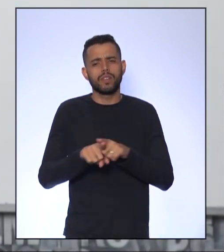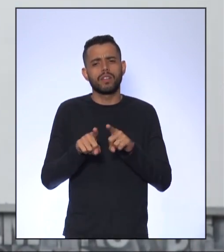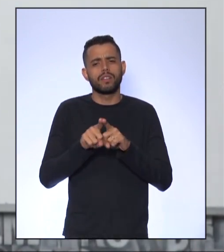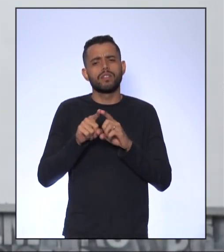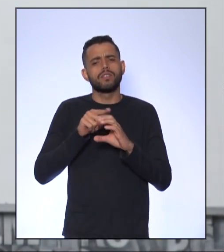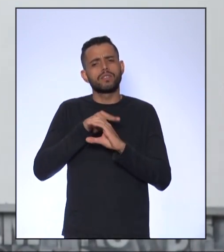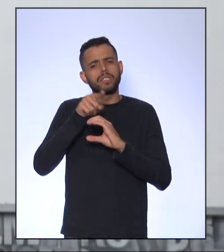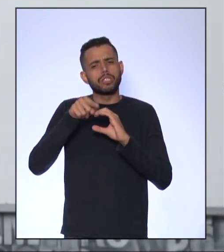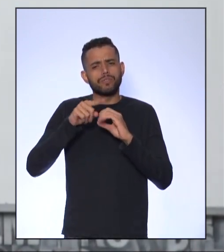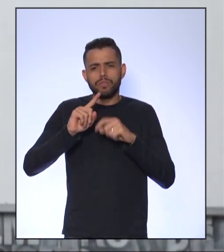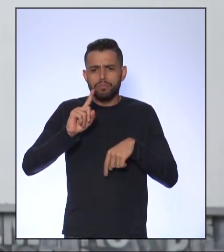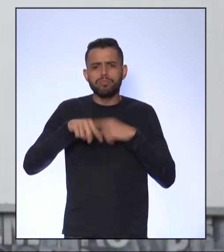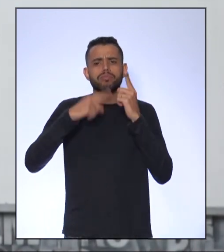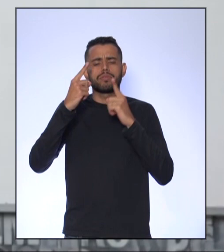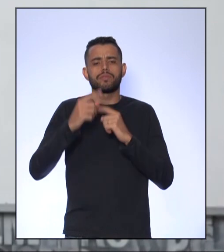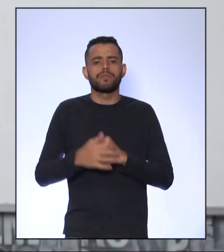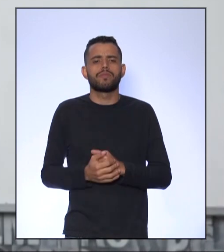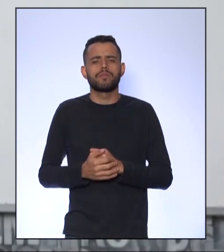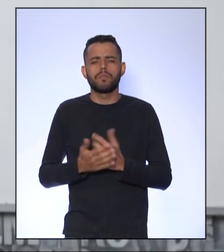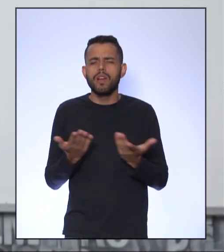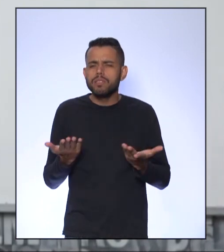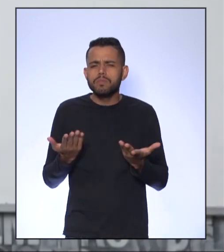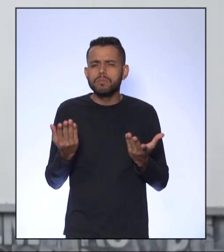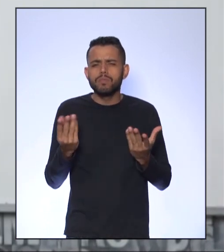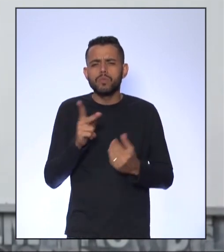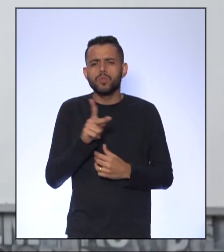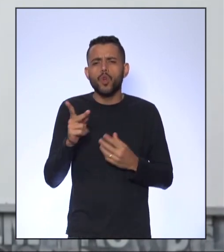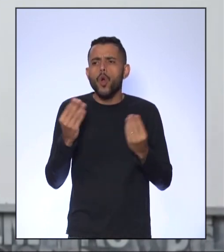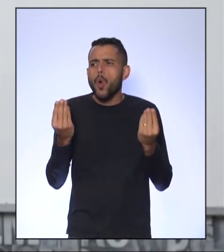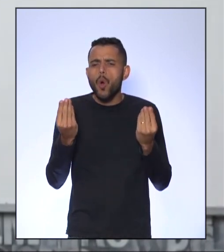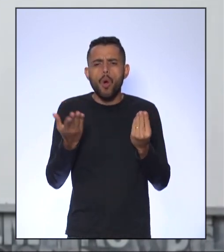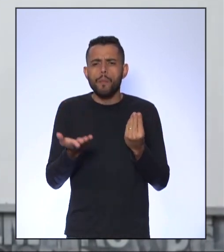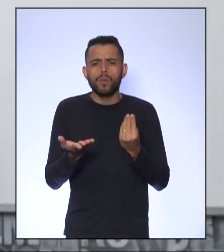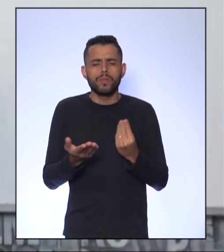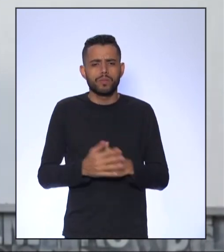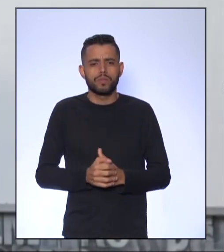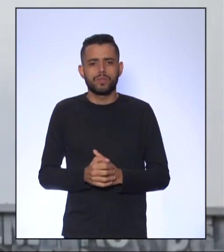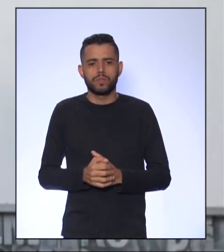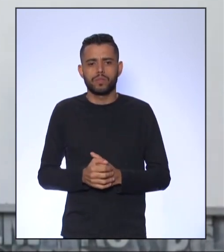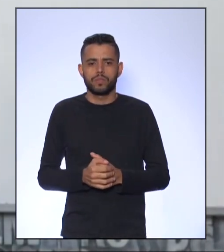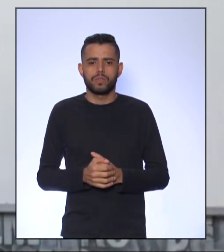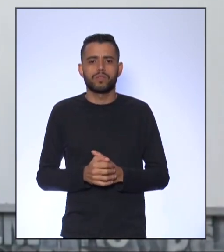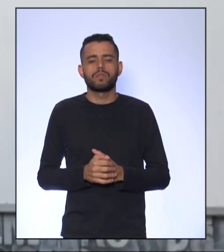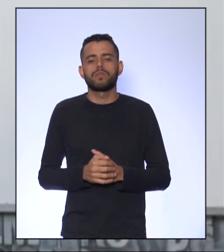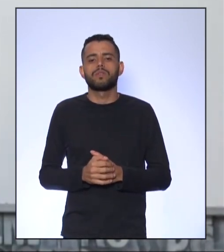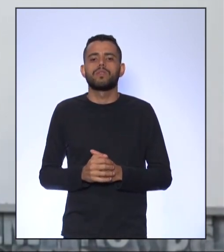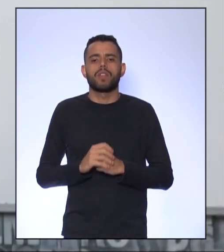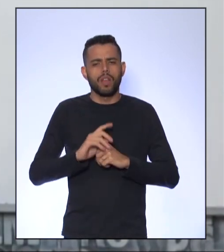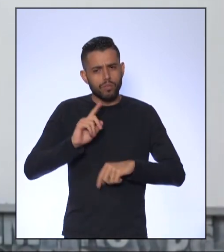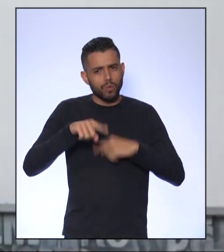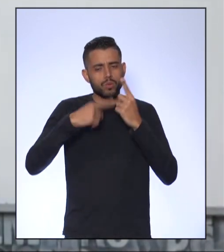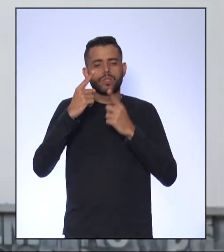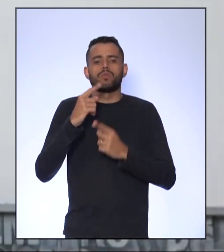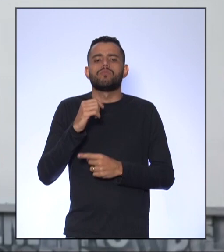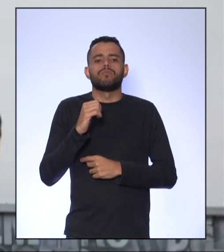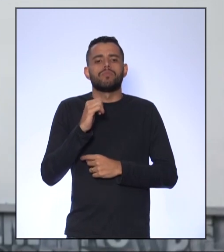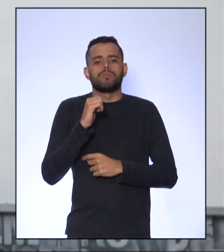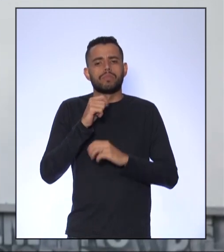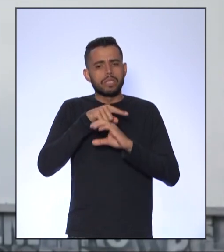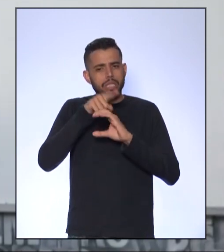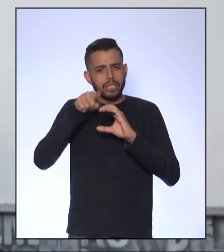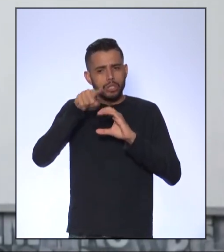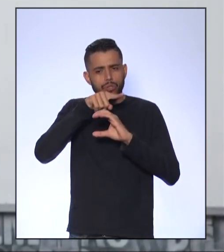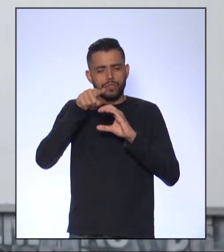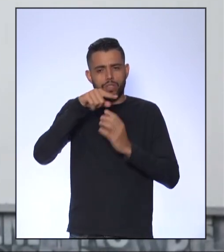científica. Professor, como assim? Dentro da revolução científica,